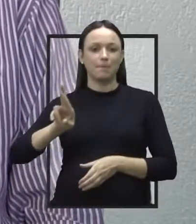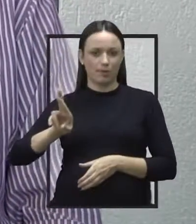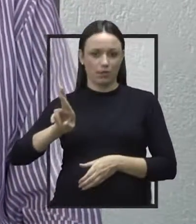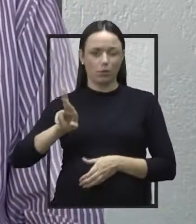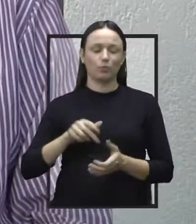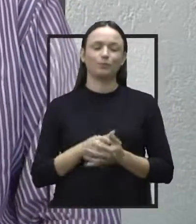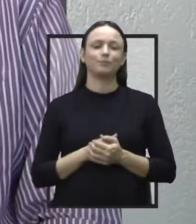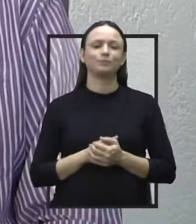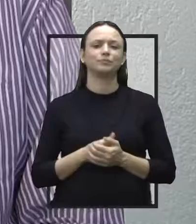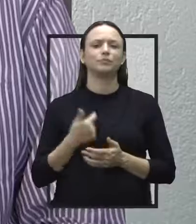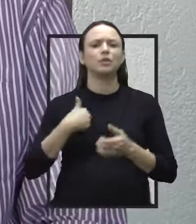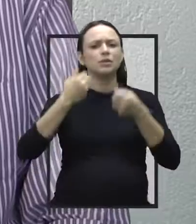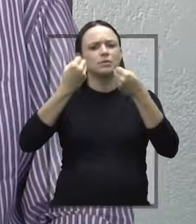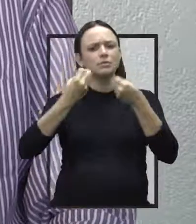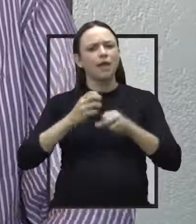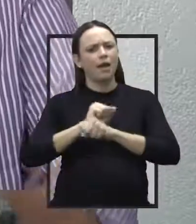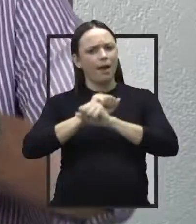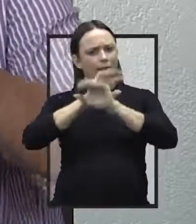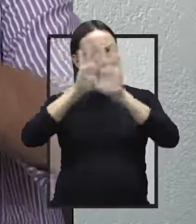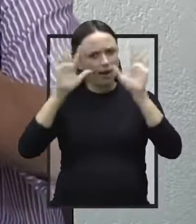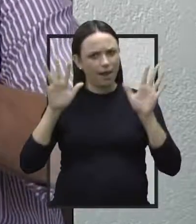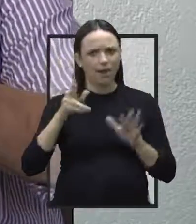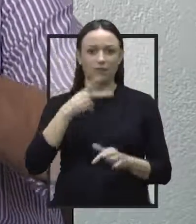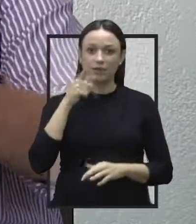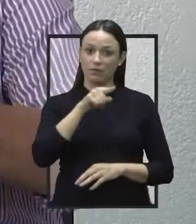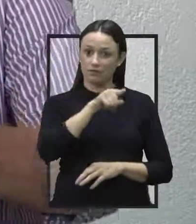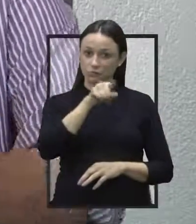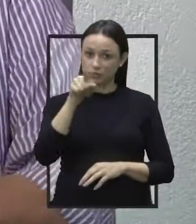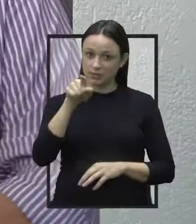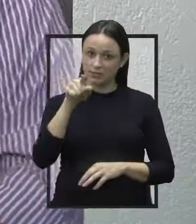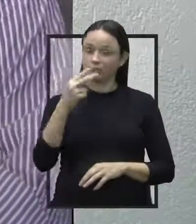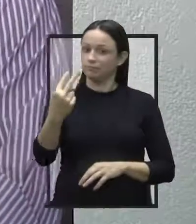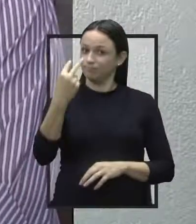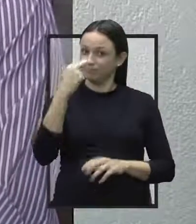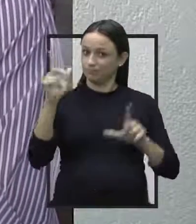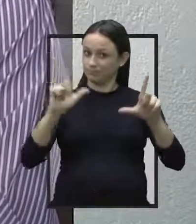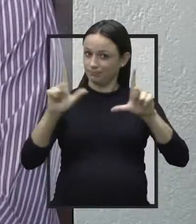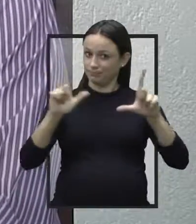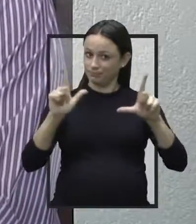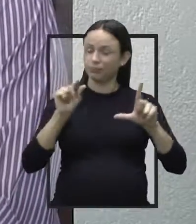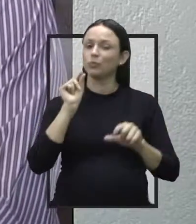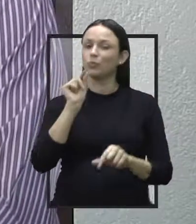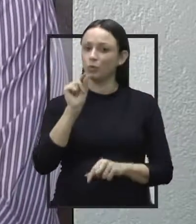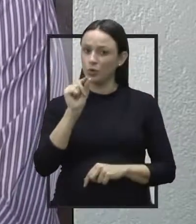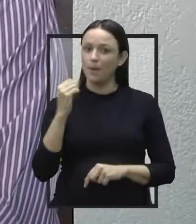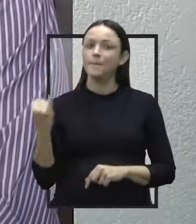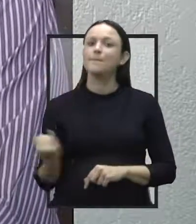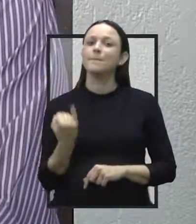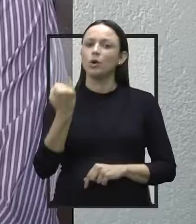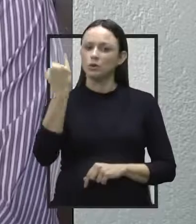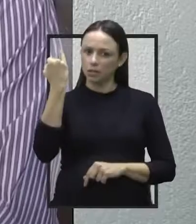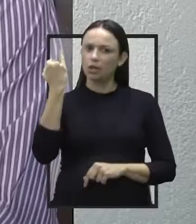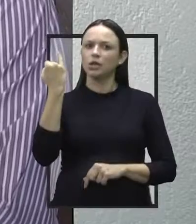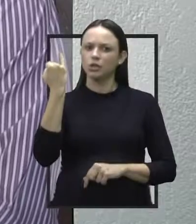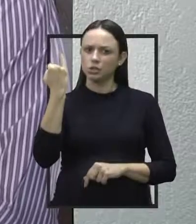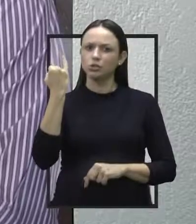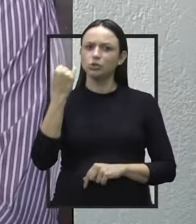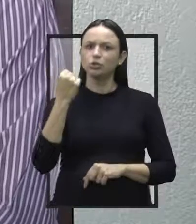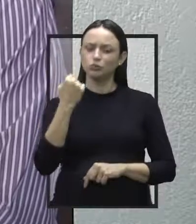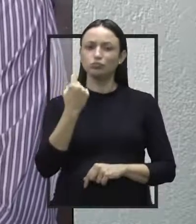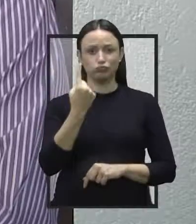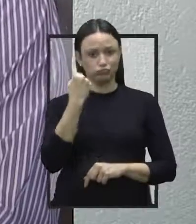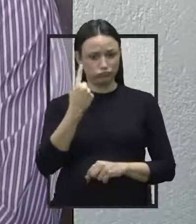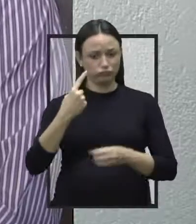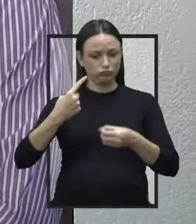gostaria de deixar bem claro e falar para você que nos assiste, da importância que é uma cidade com 100%